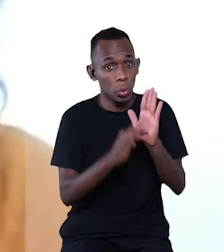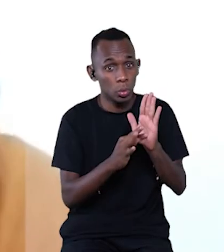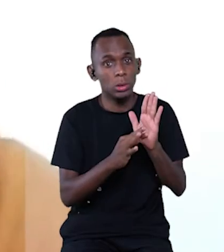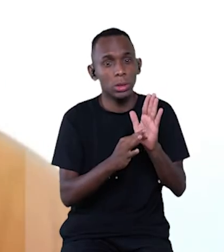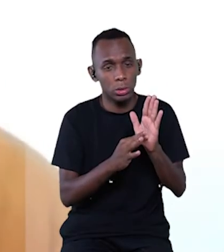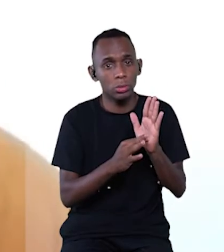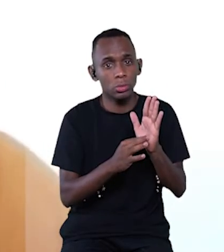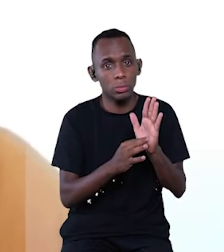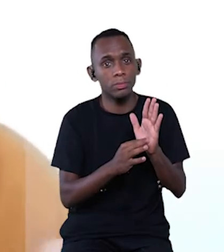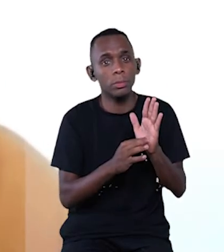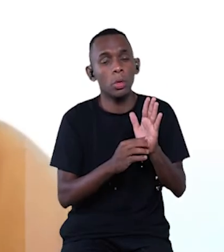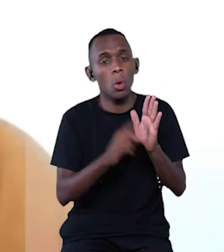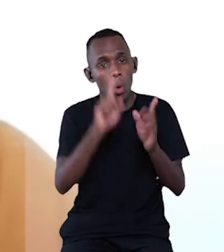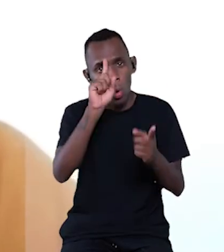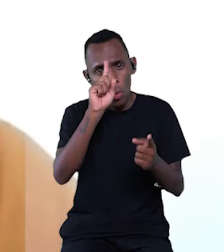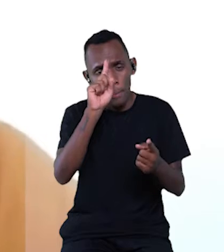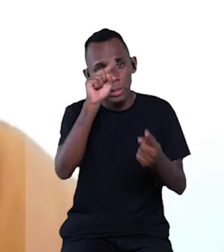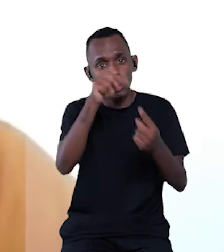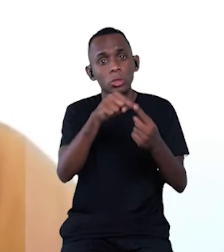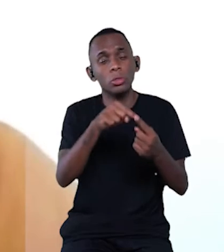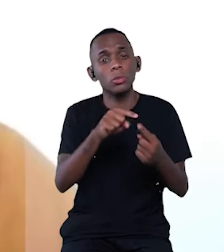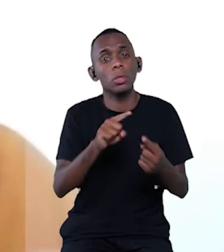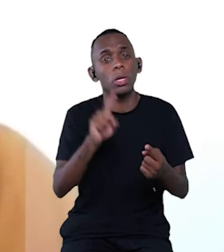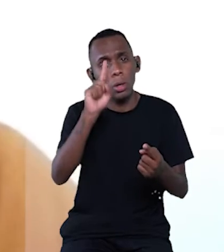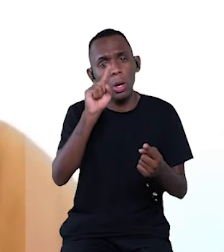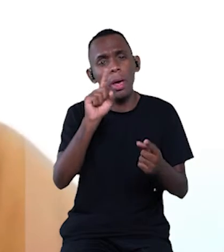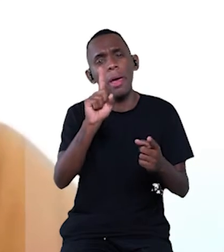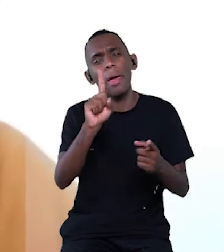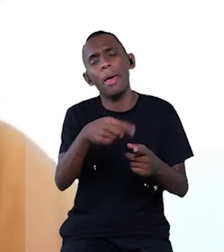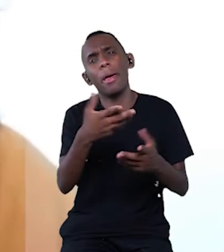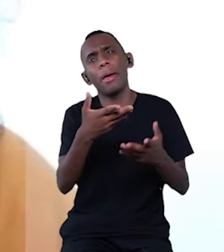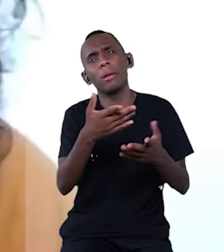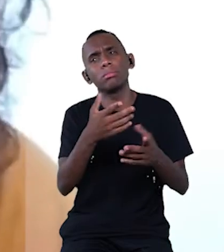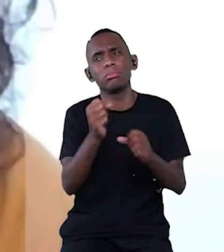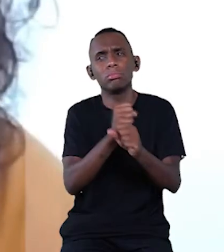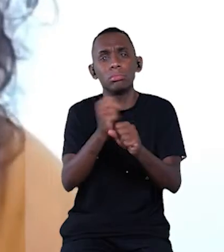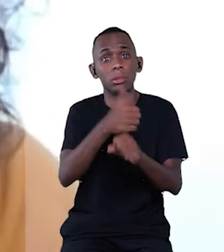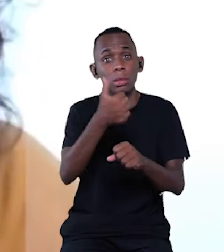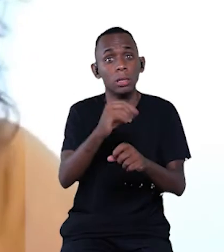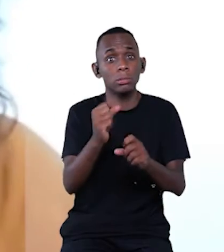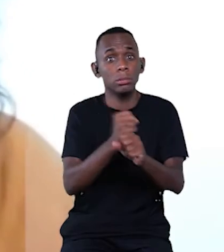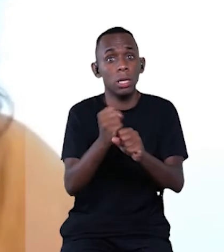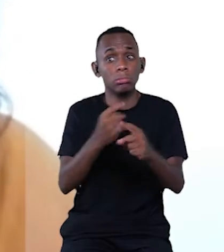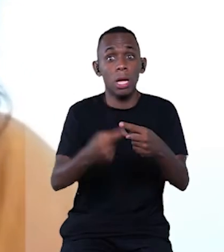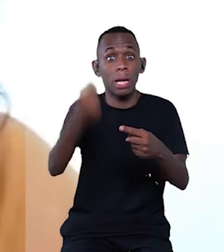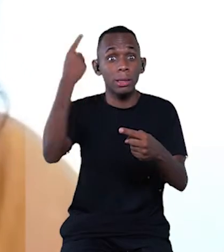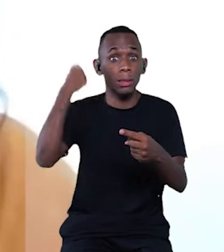textos do Escafandrista, a ideia do livro do Escafandrista surgiu há 10 anos, na verdade.